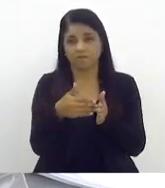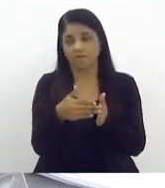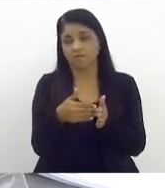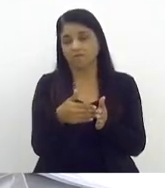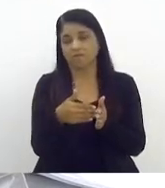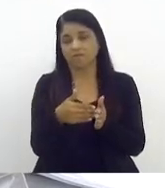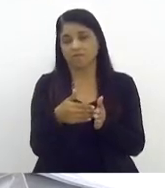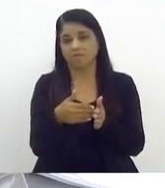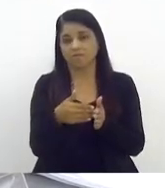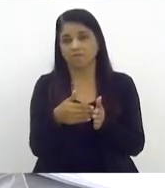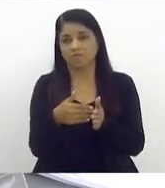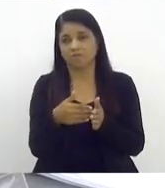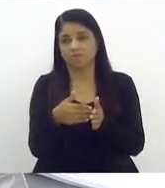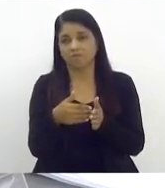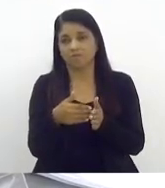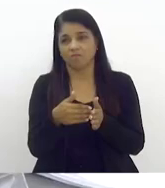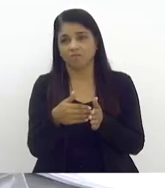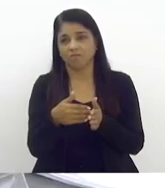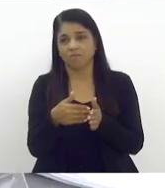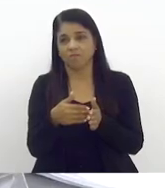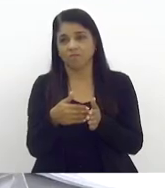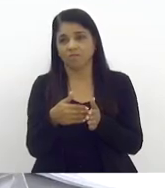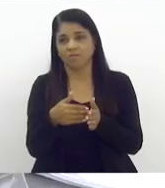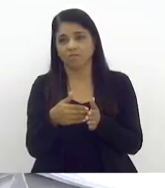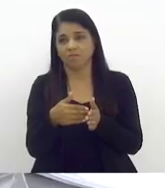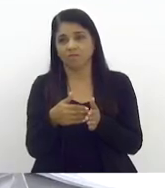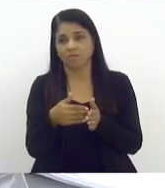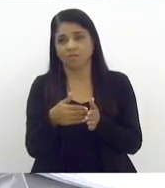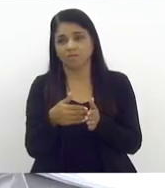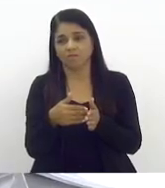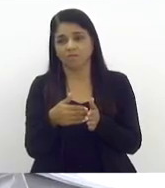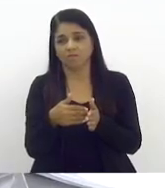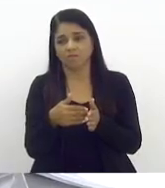Acho que agora sim vai até o fim da pauta.